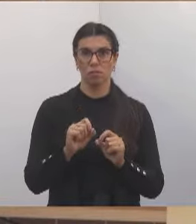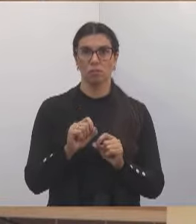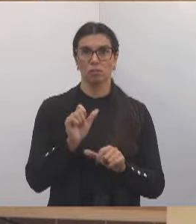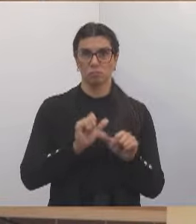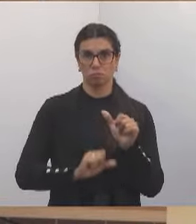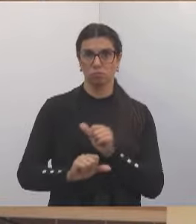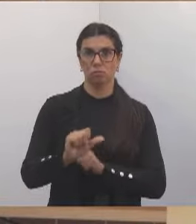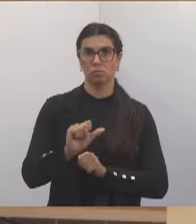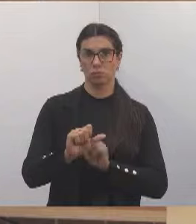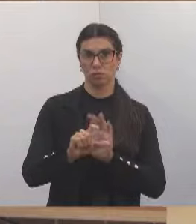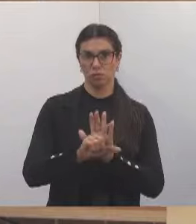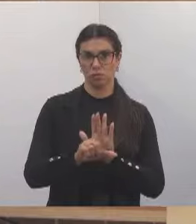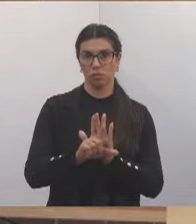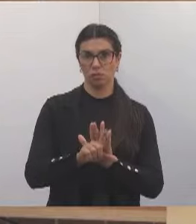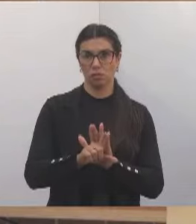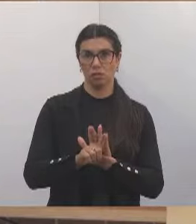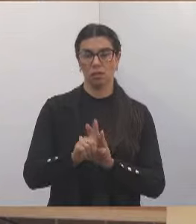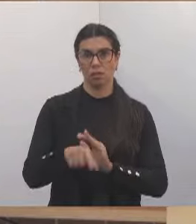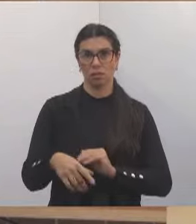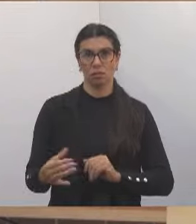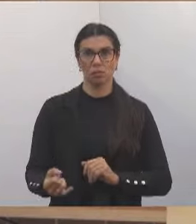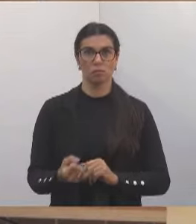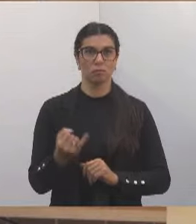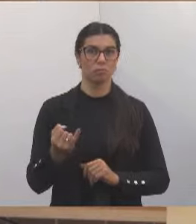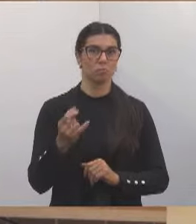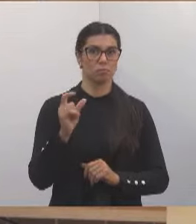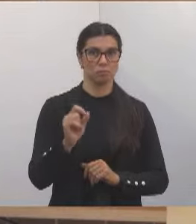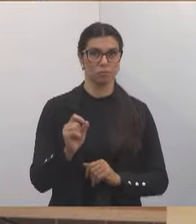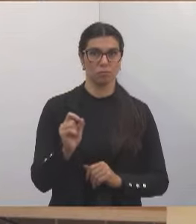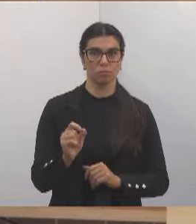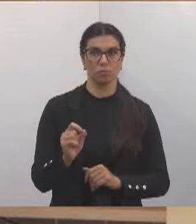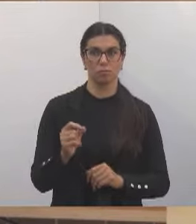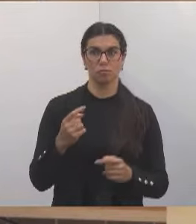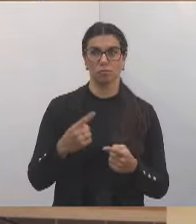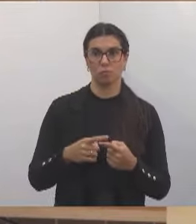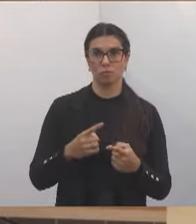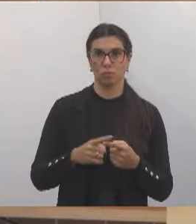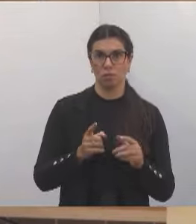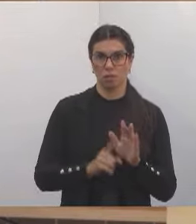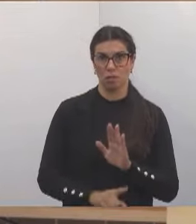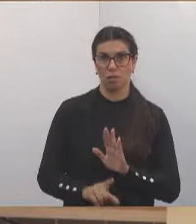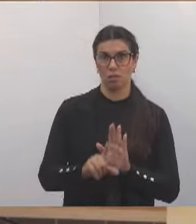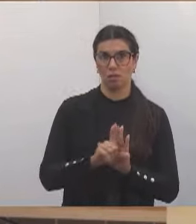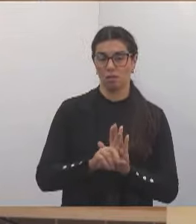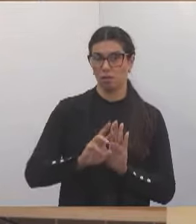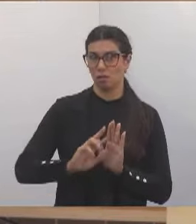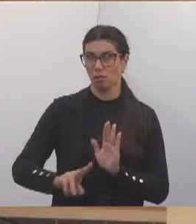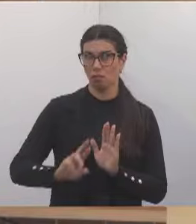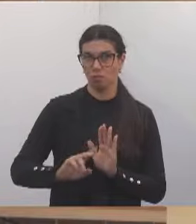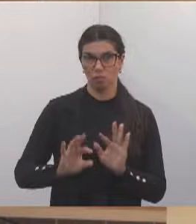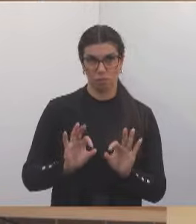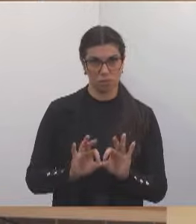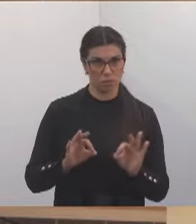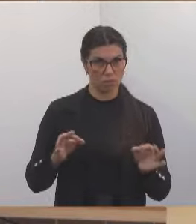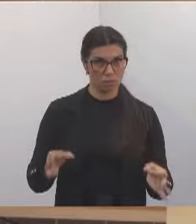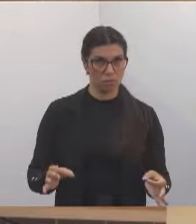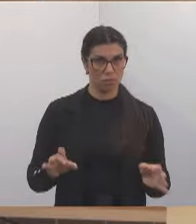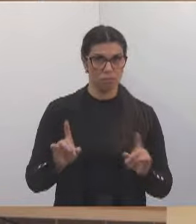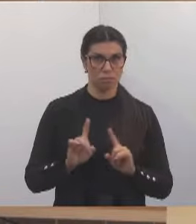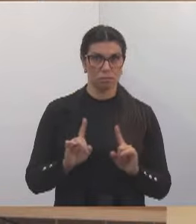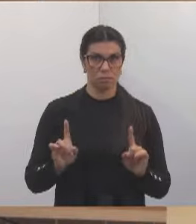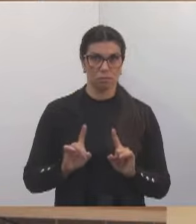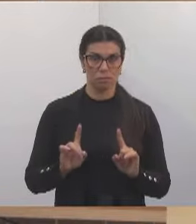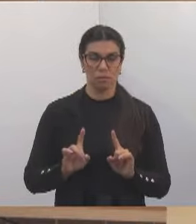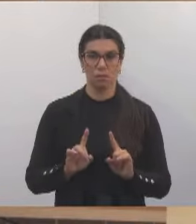alteração. E é importante, porque essa lei não é uma lei simples, não é uma